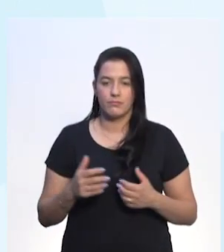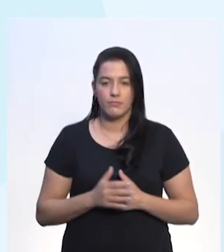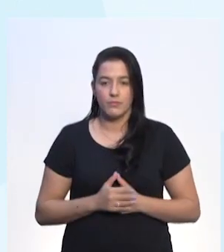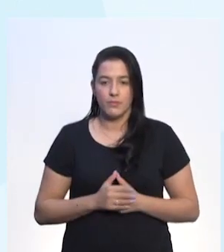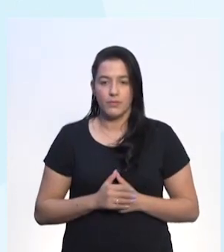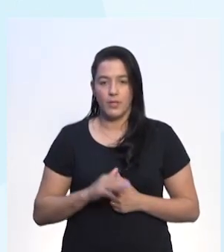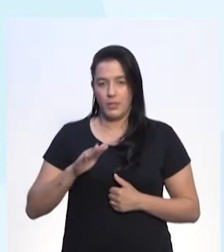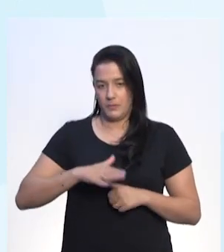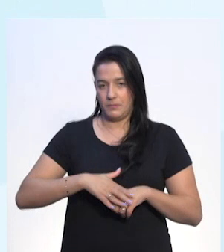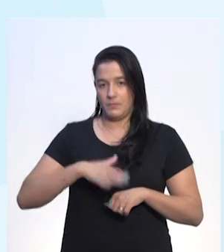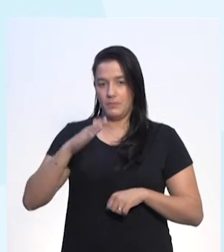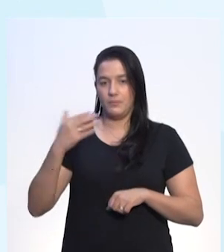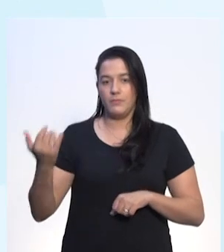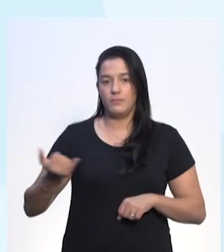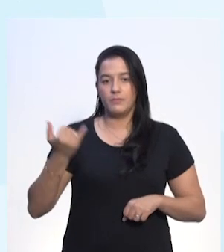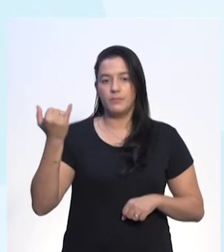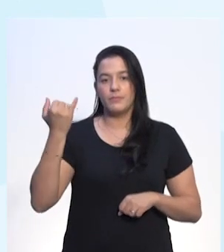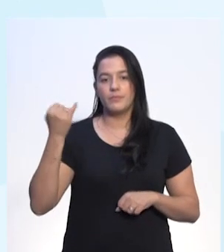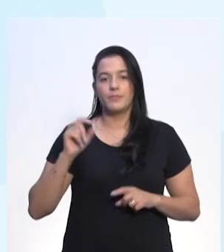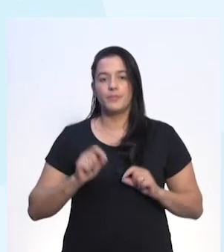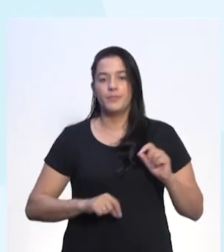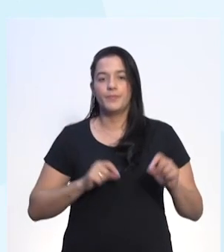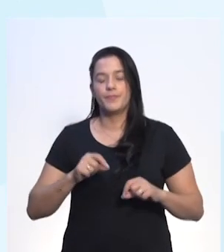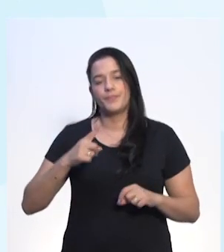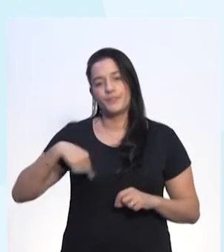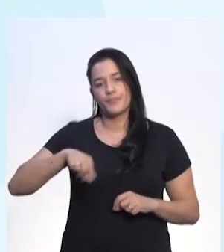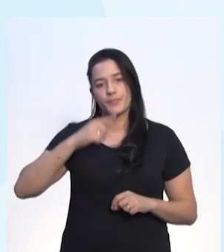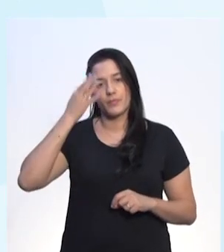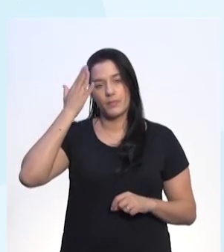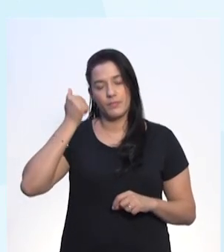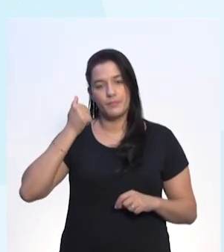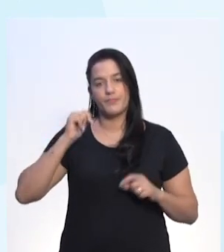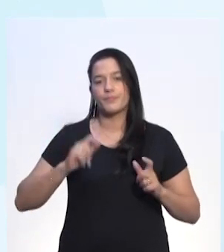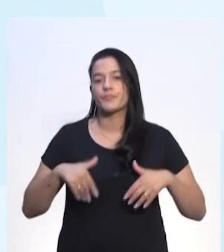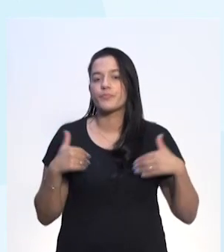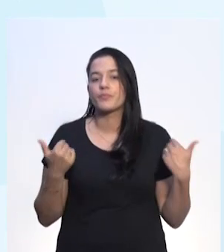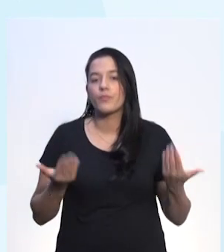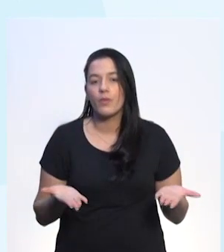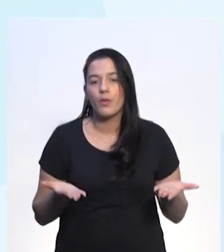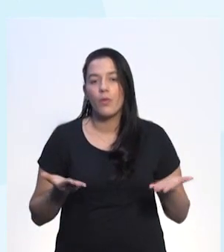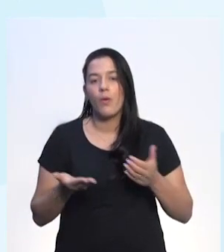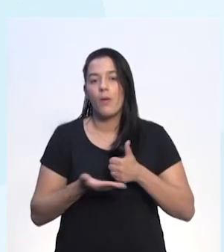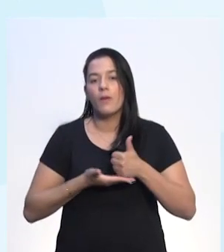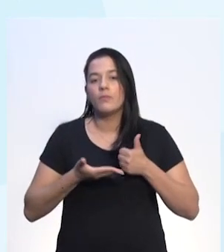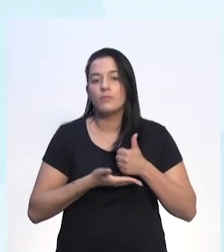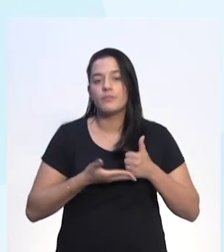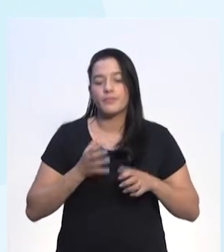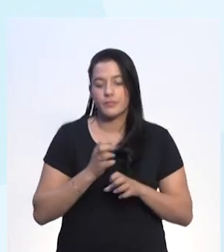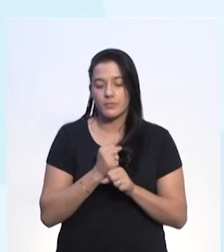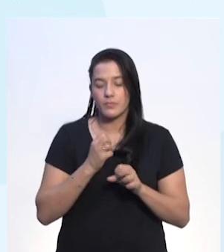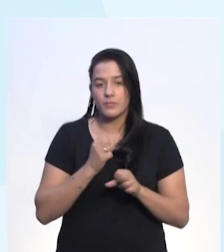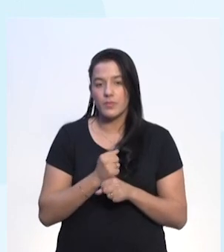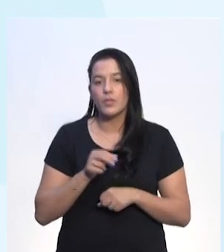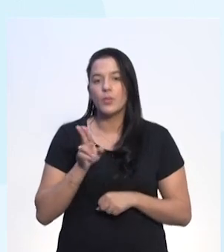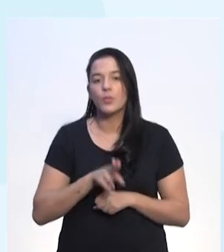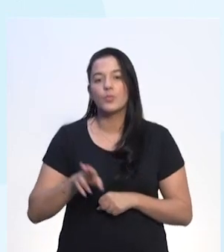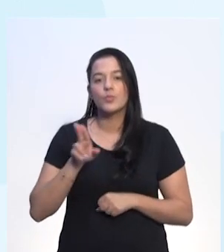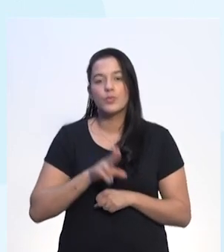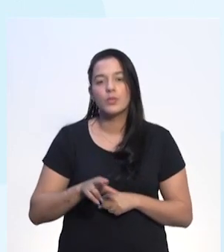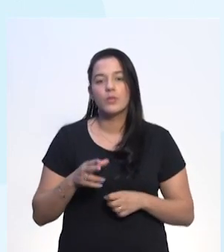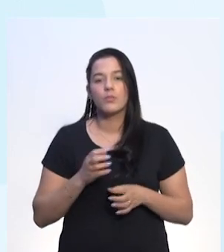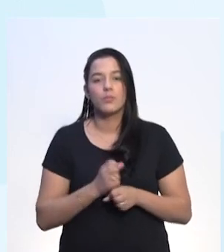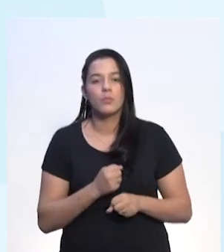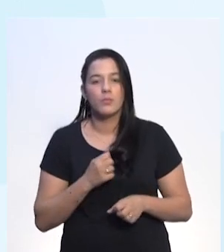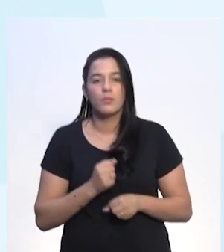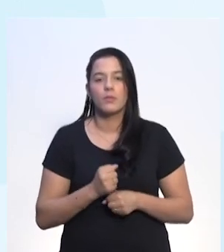mais importante é a gente saber qual que é a base do cálculo que eles estão usando para fazer esse cálculo